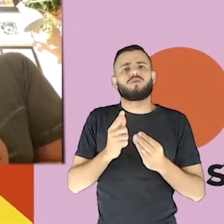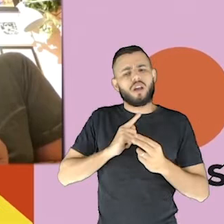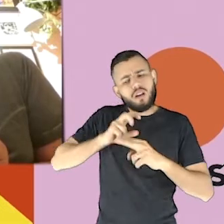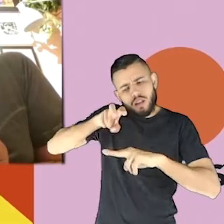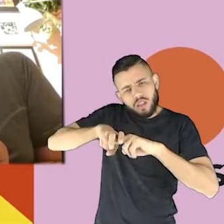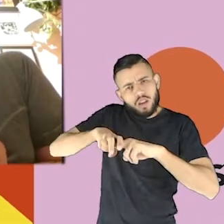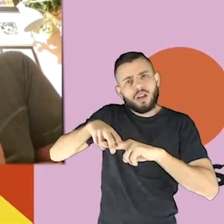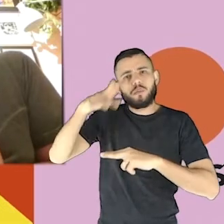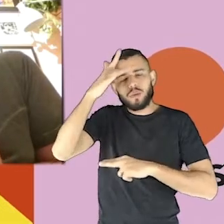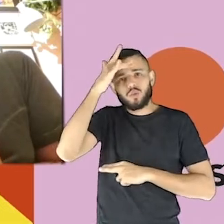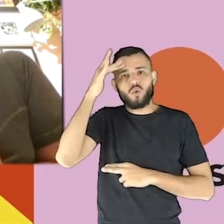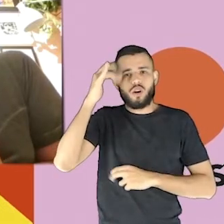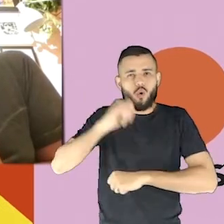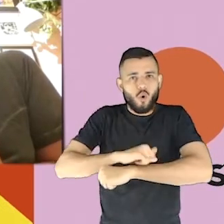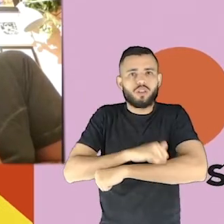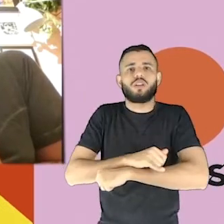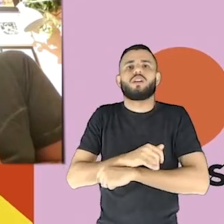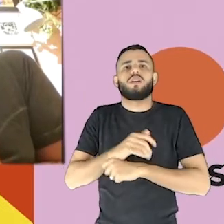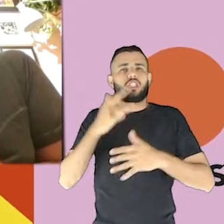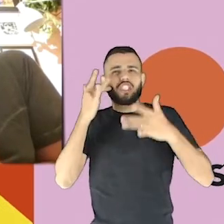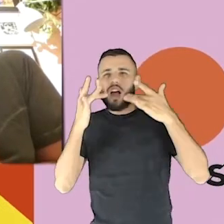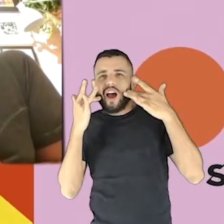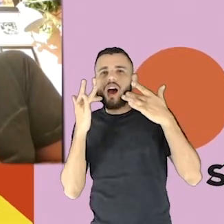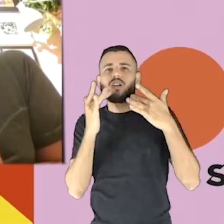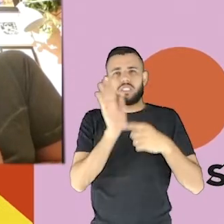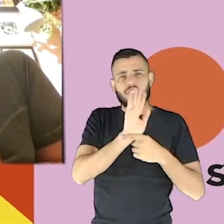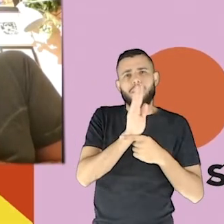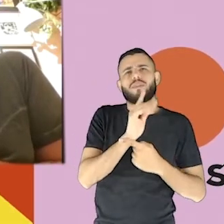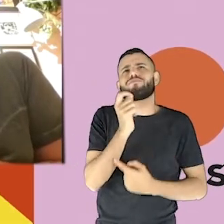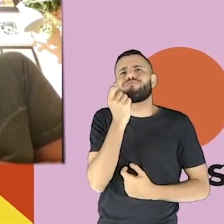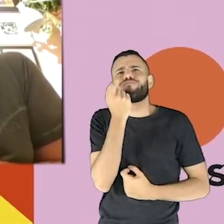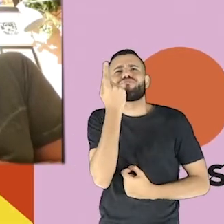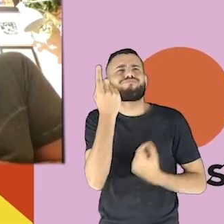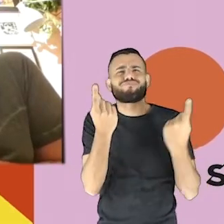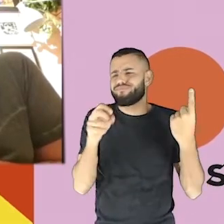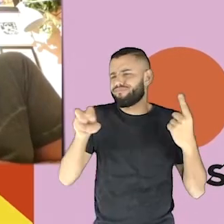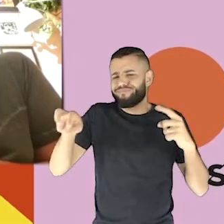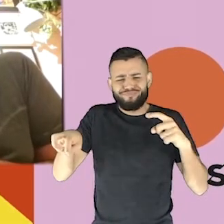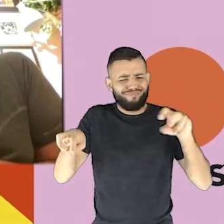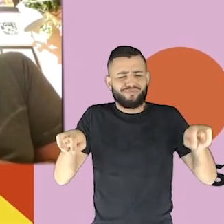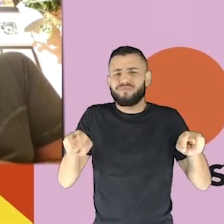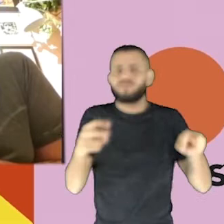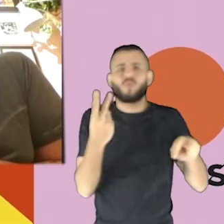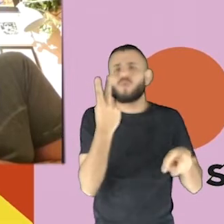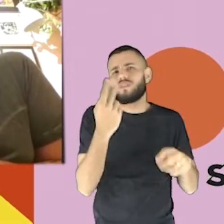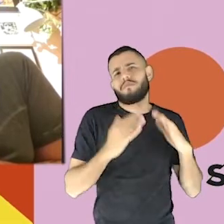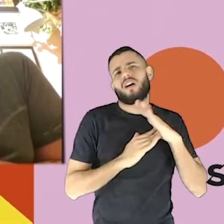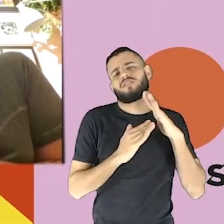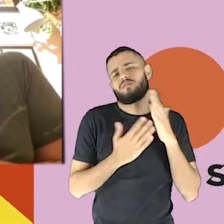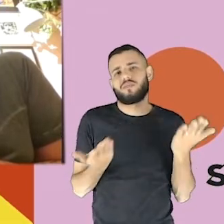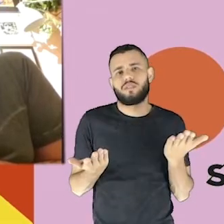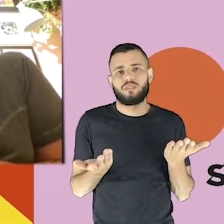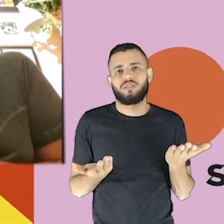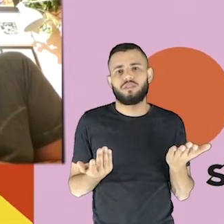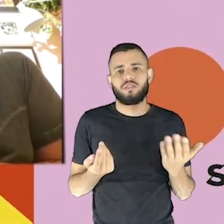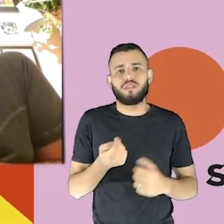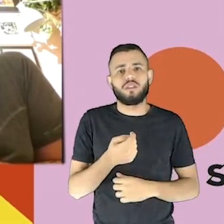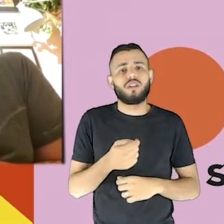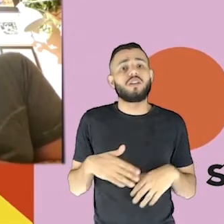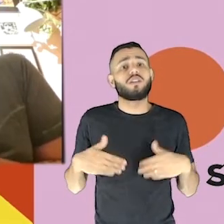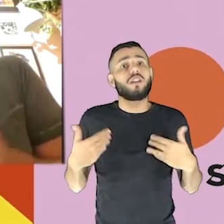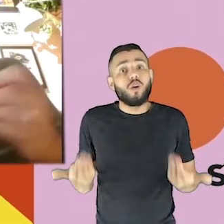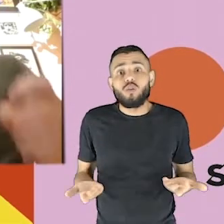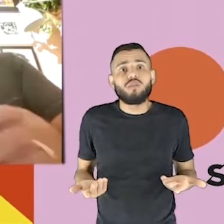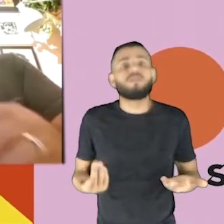cadeira para pessoas gordas em teatro e em cinema? Existe uma, duas. A gente é tido como maioria. Como é que faz?